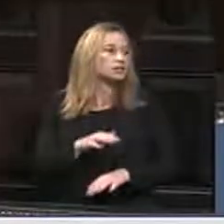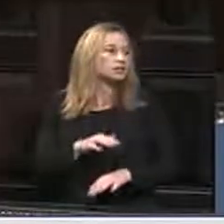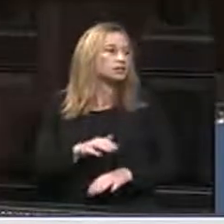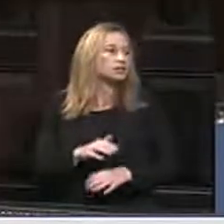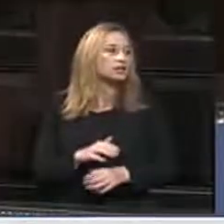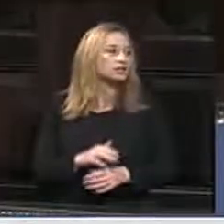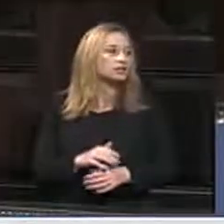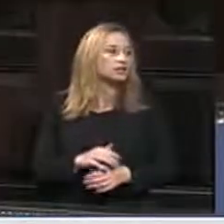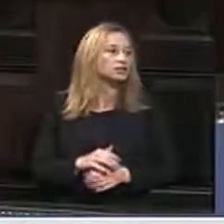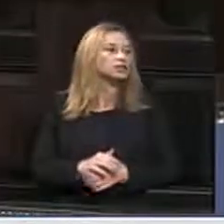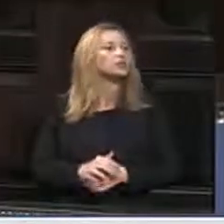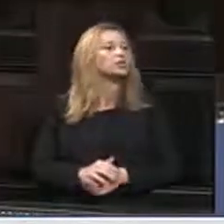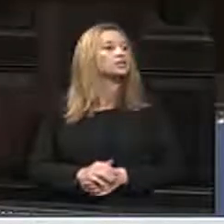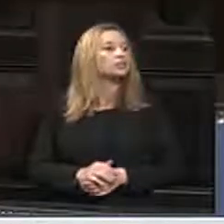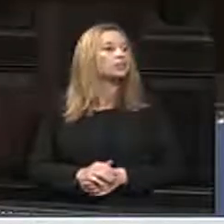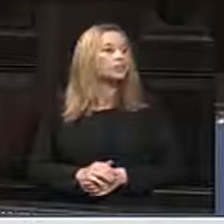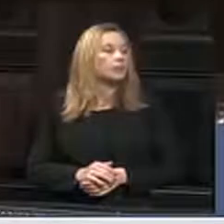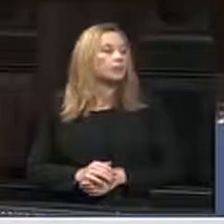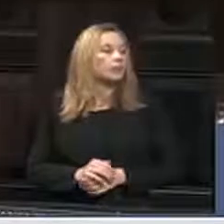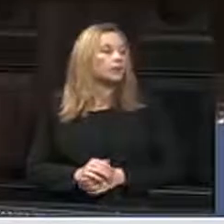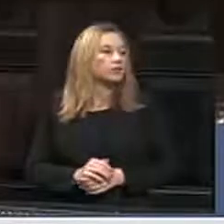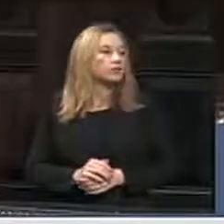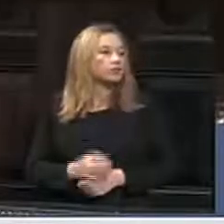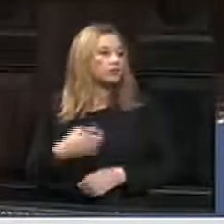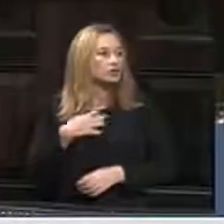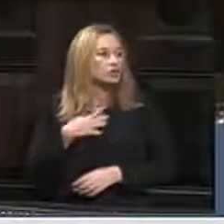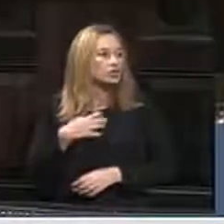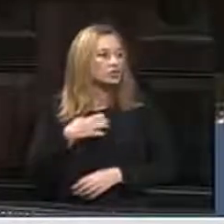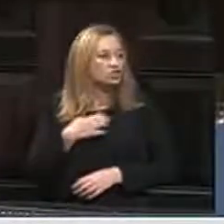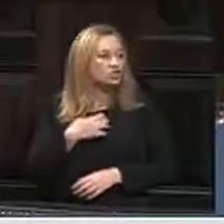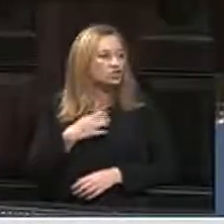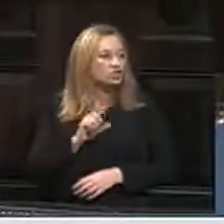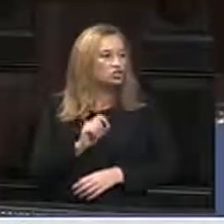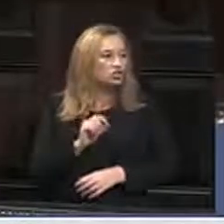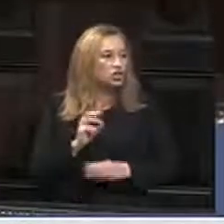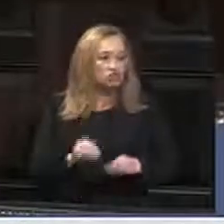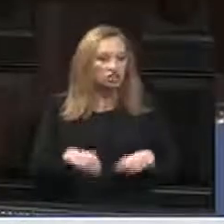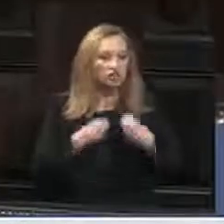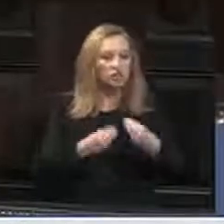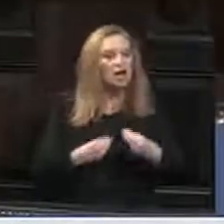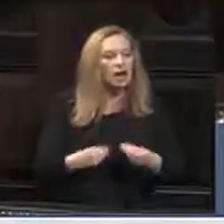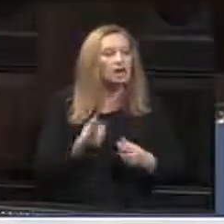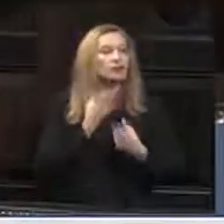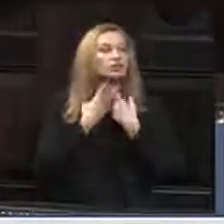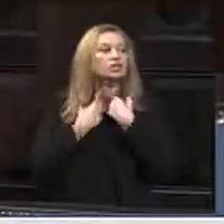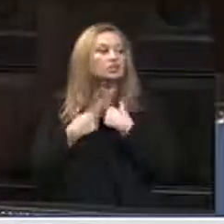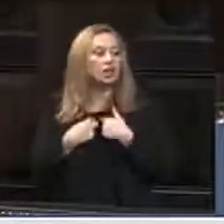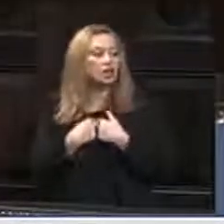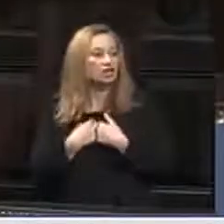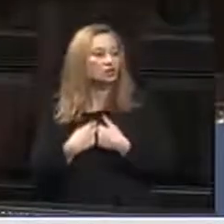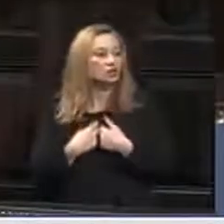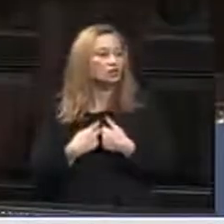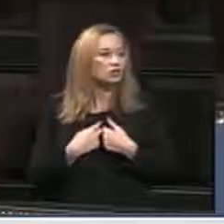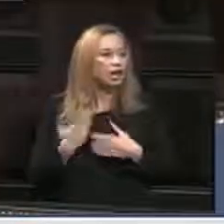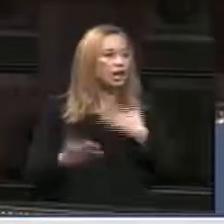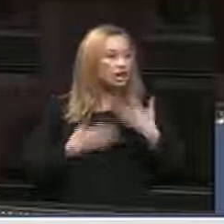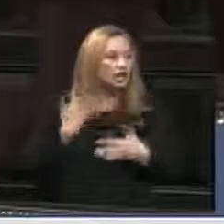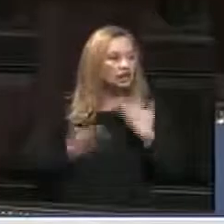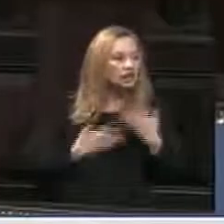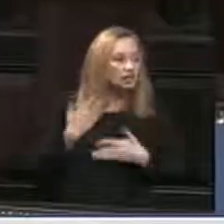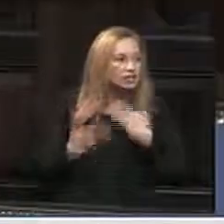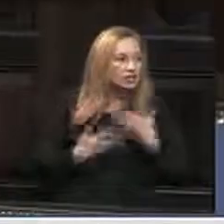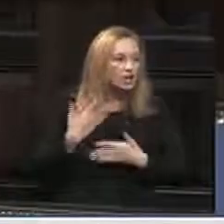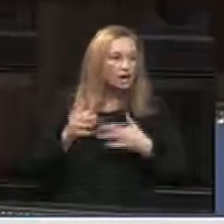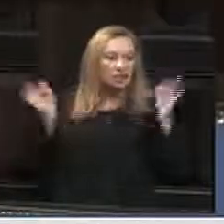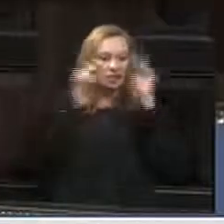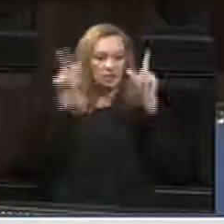mais alargadas, no sentido de levar o prazer, a felicidade, a alegria e tudo aquilo que